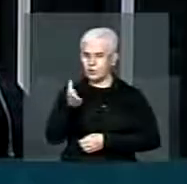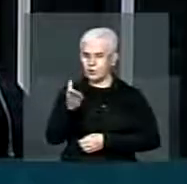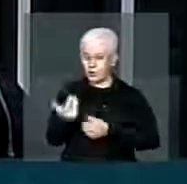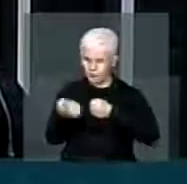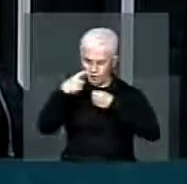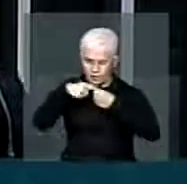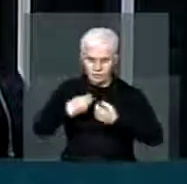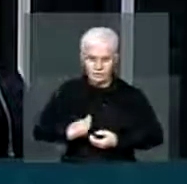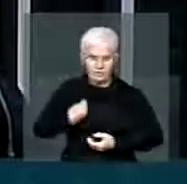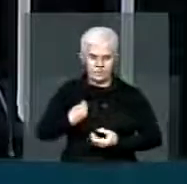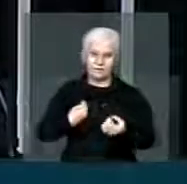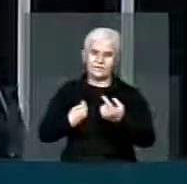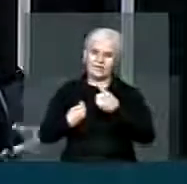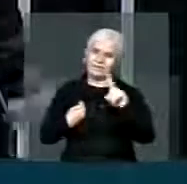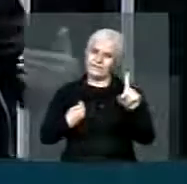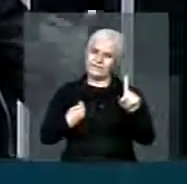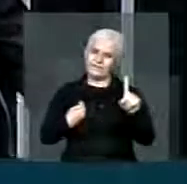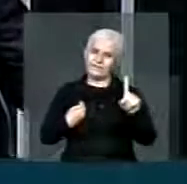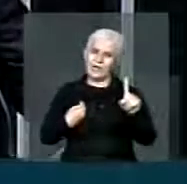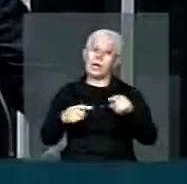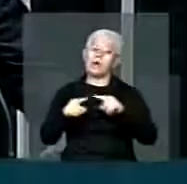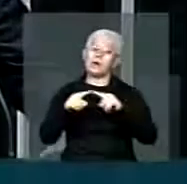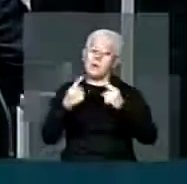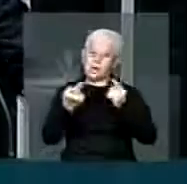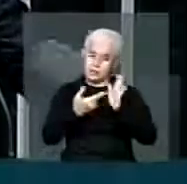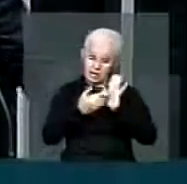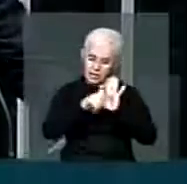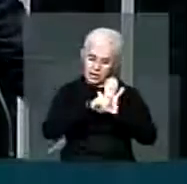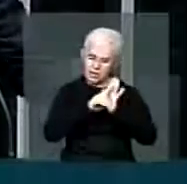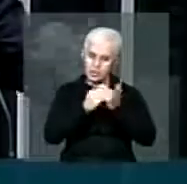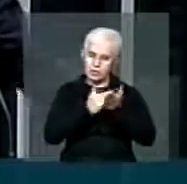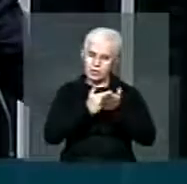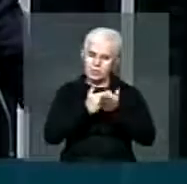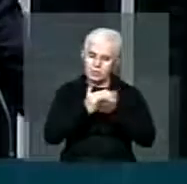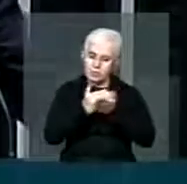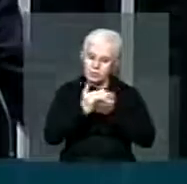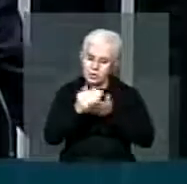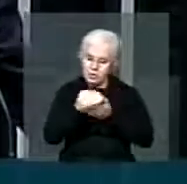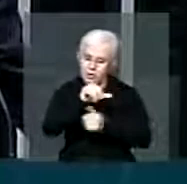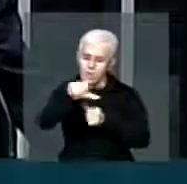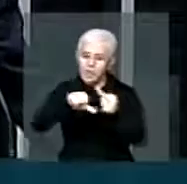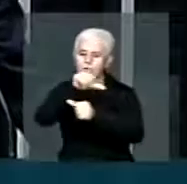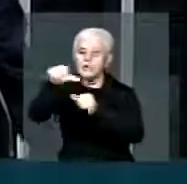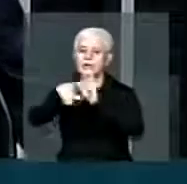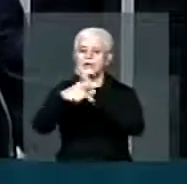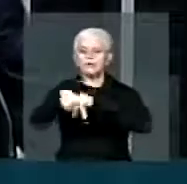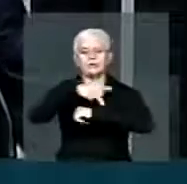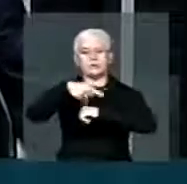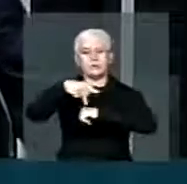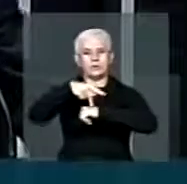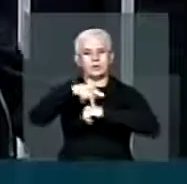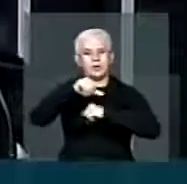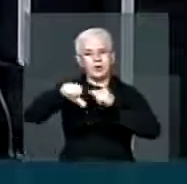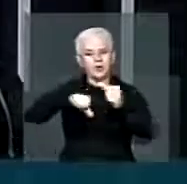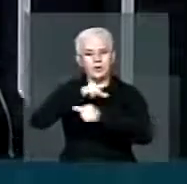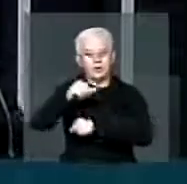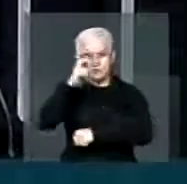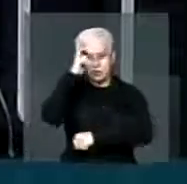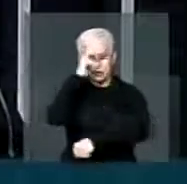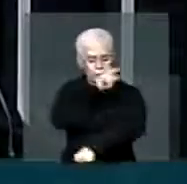solução definitiva, mas ela inicia um processo de mudança neste país. De mudança